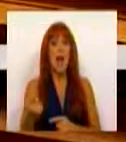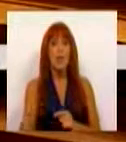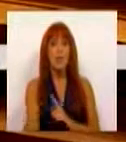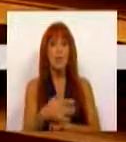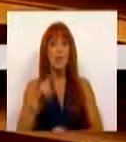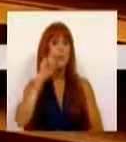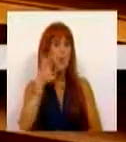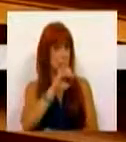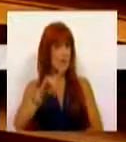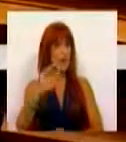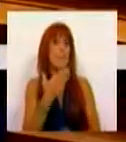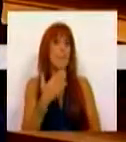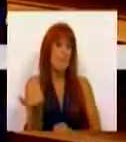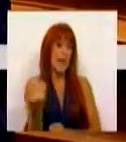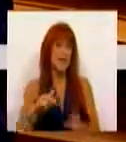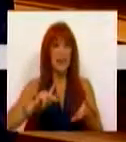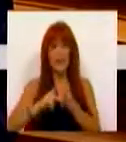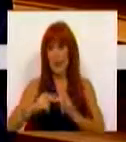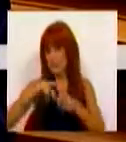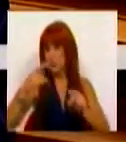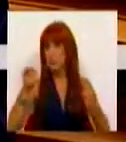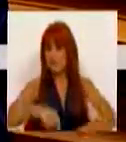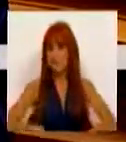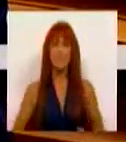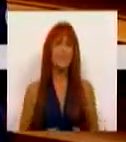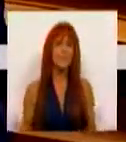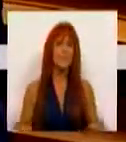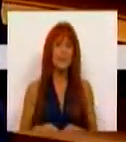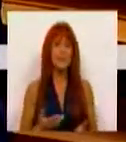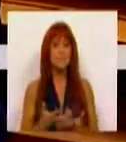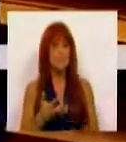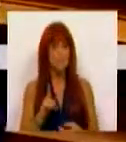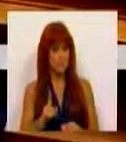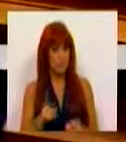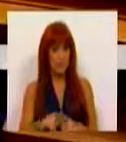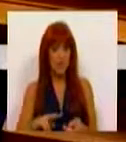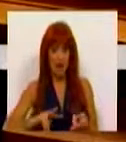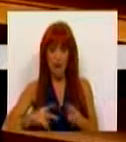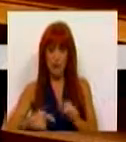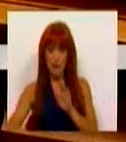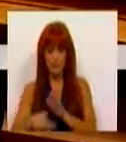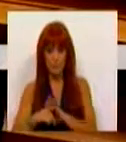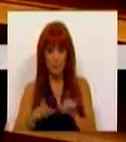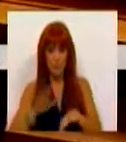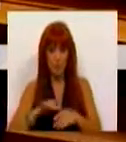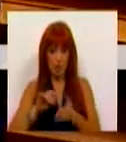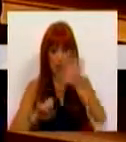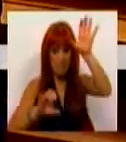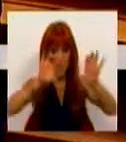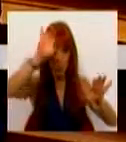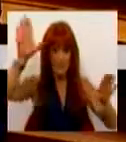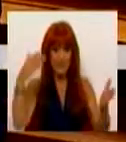Nacional de Proteção Civil dos técnicos municipais. Sublinhe-se que as alterações relativas à